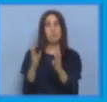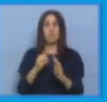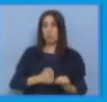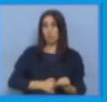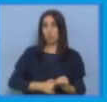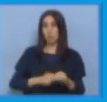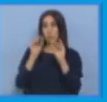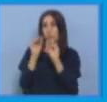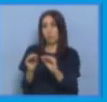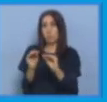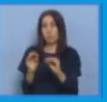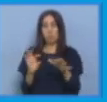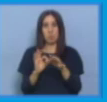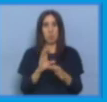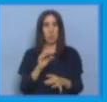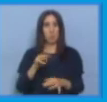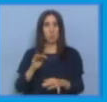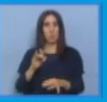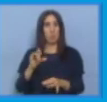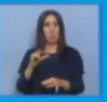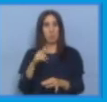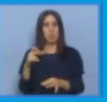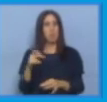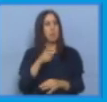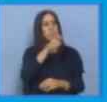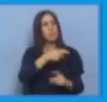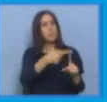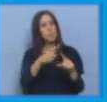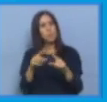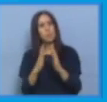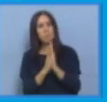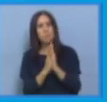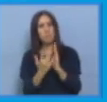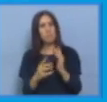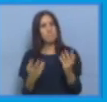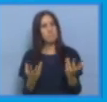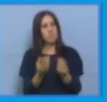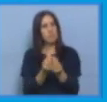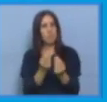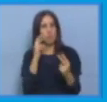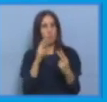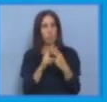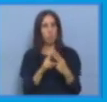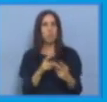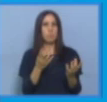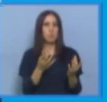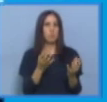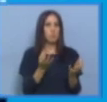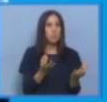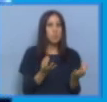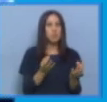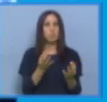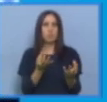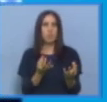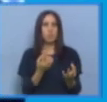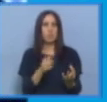católicos ligados à Consolata e o encontro com leigos de outras confissões religiosas. Neste caso, budistas, seja o